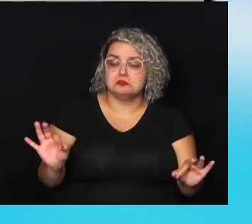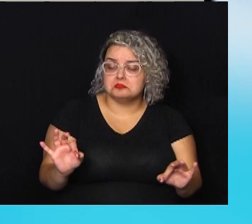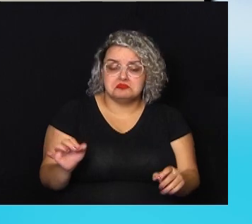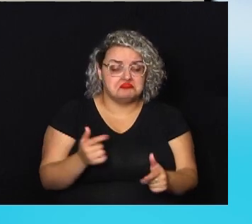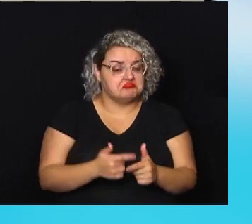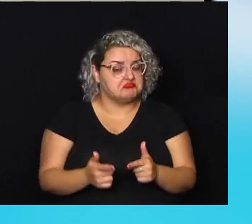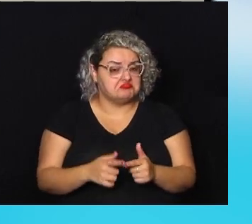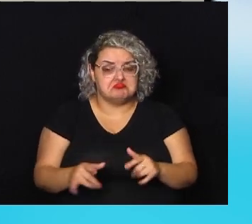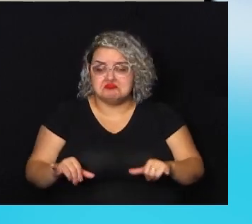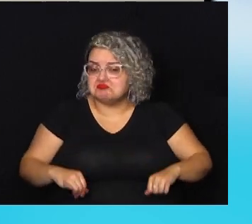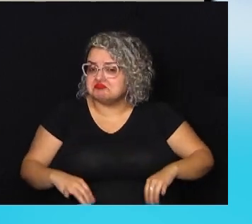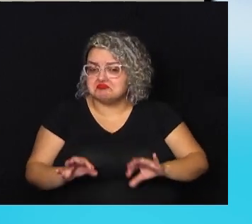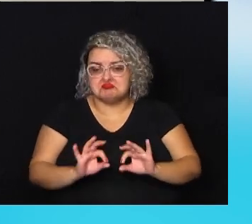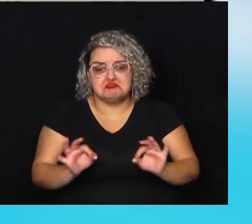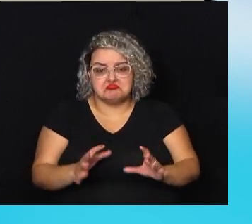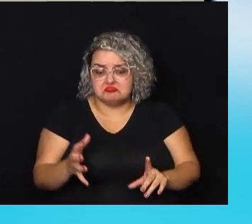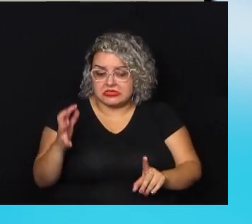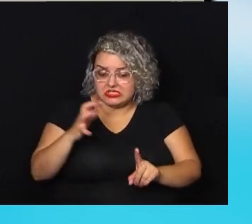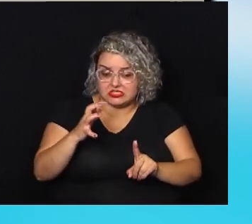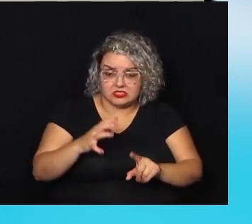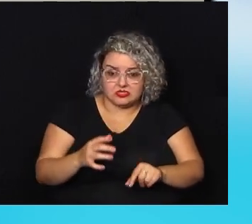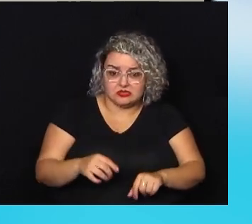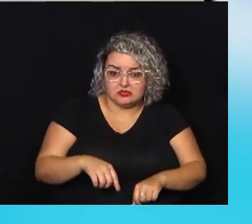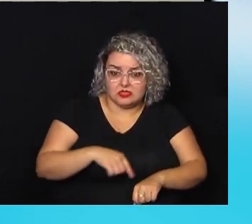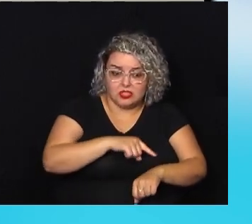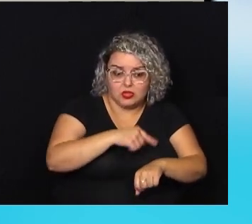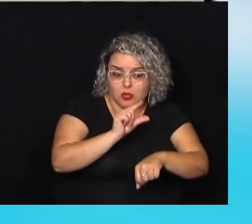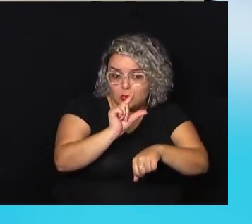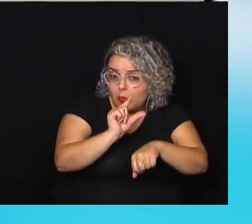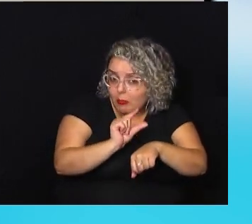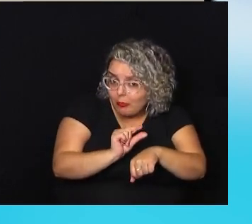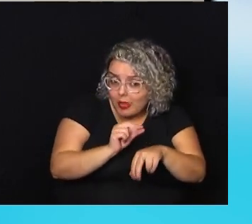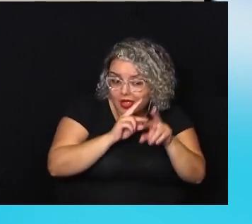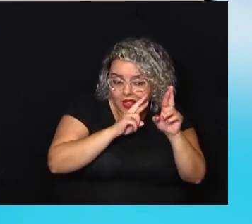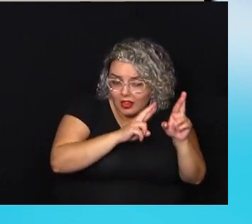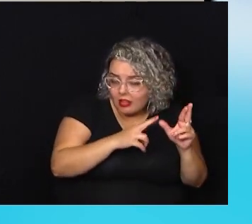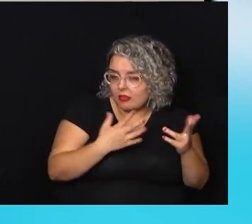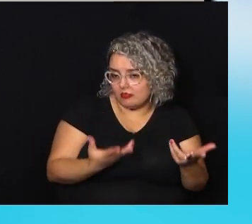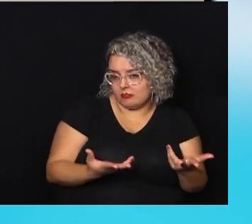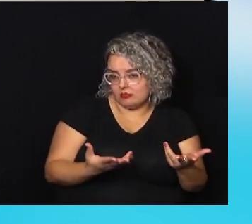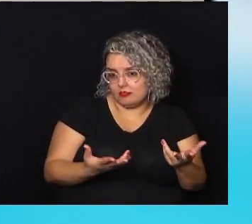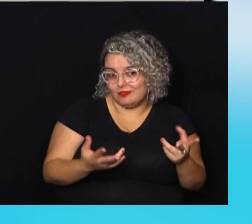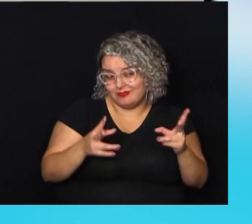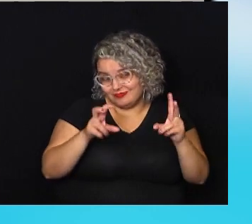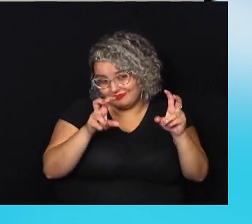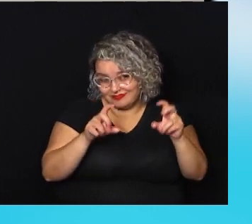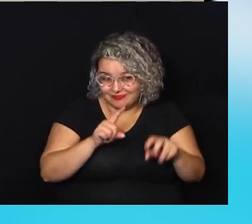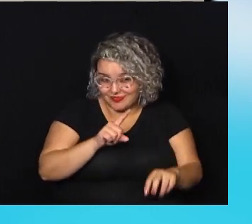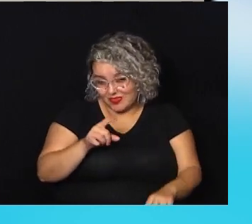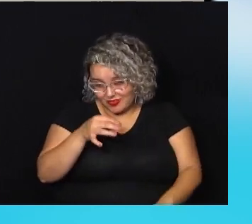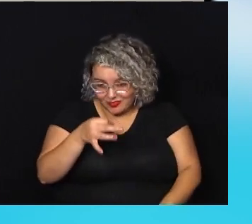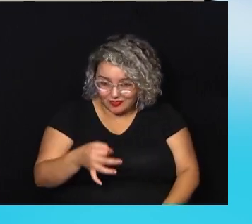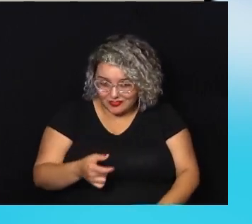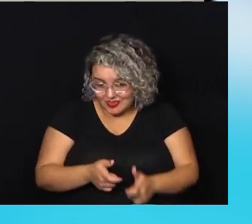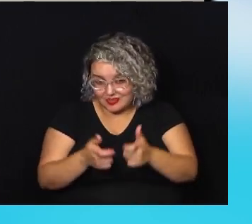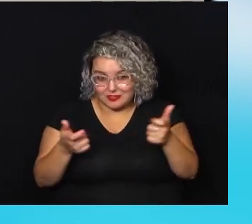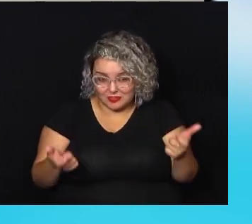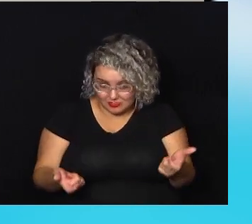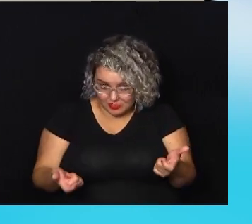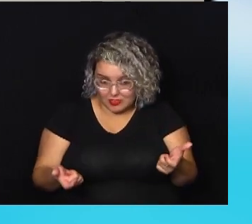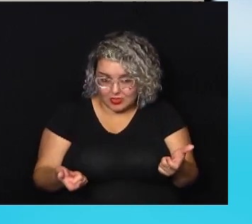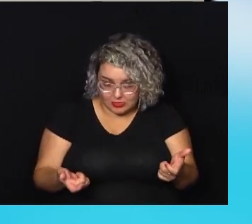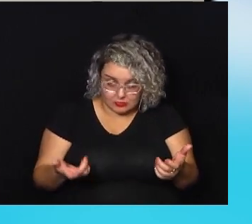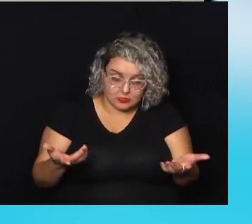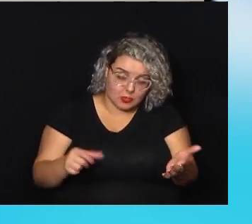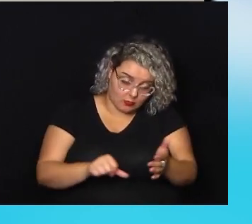tem produtividade e não tem nenhum sofrimento por conta desse impacto de um tempo de sono que,